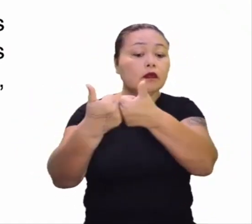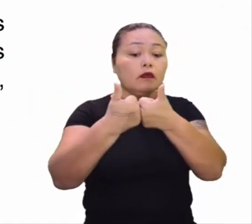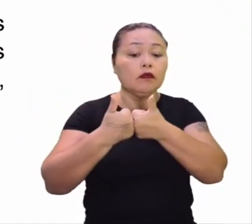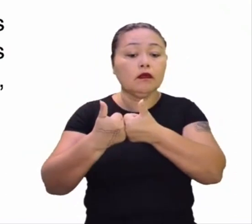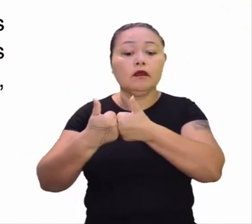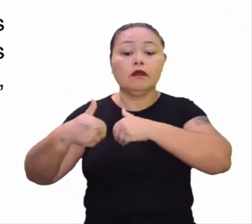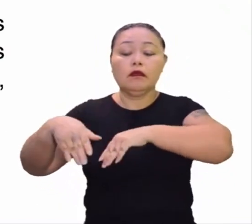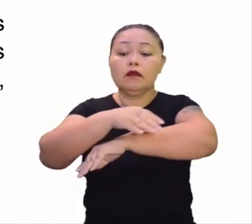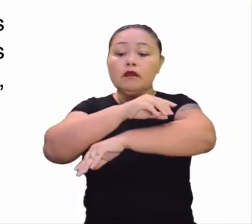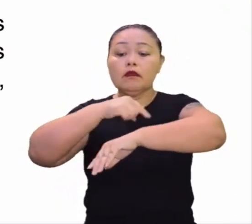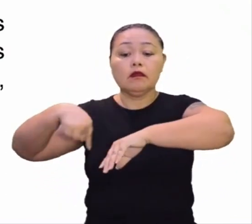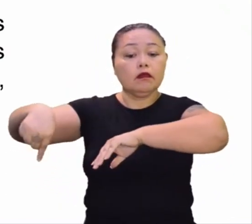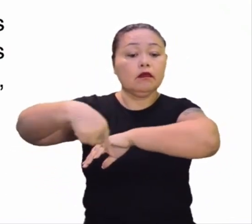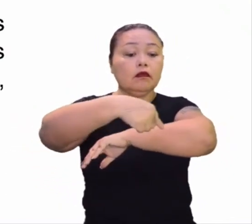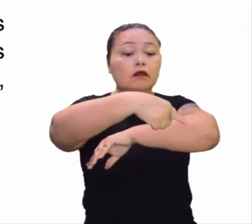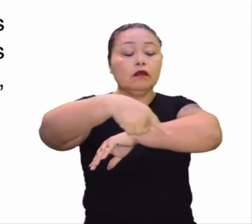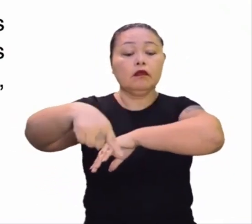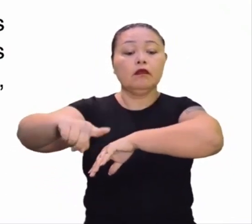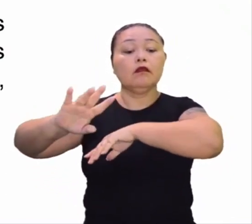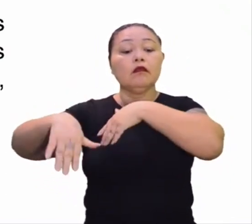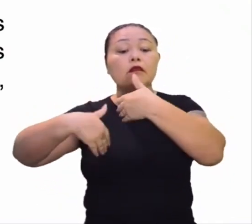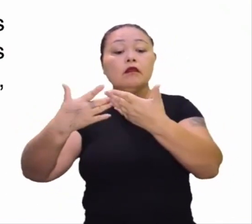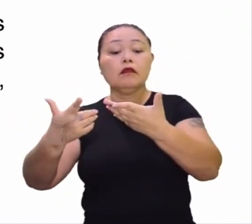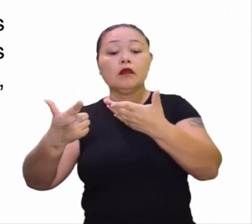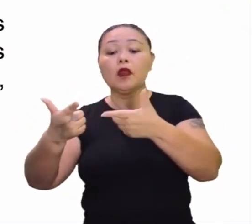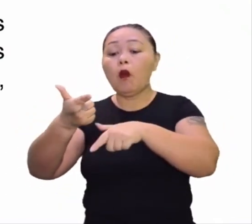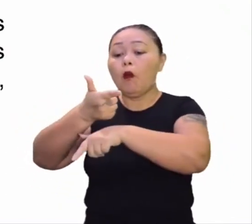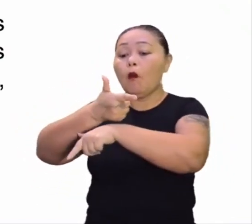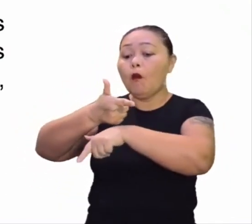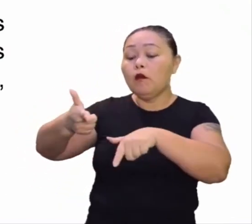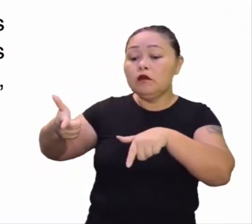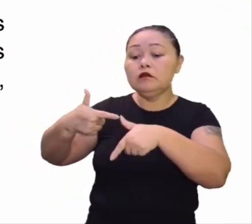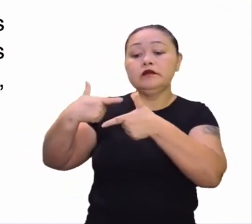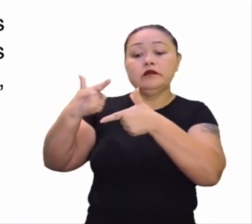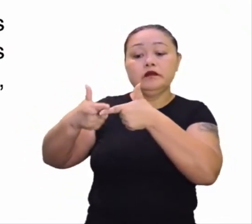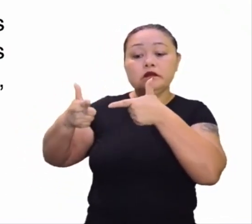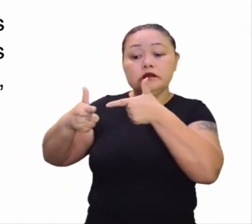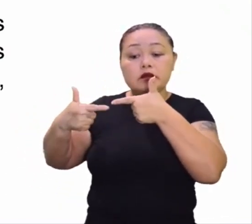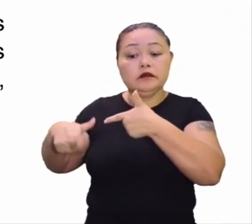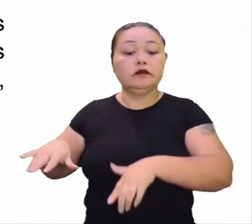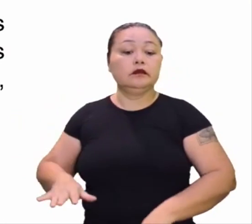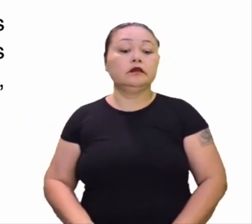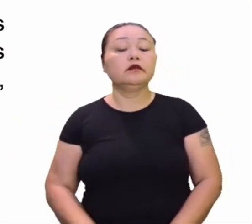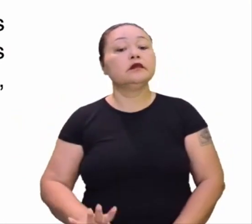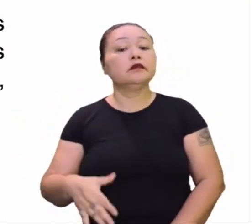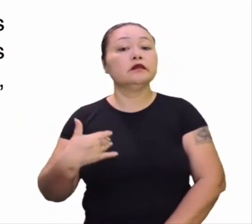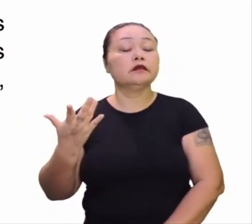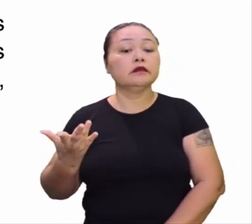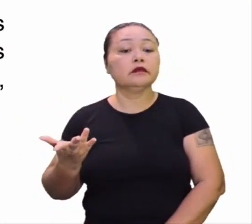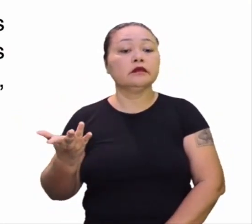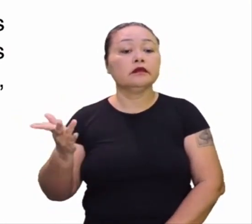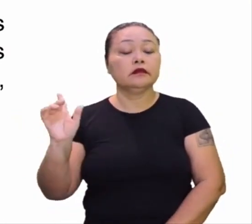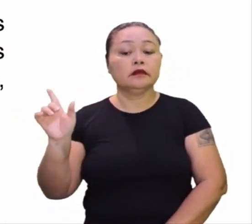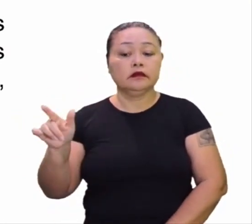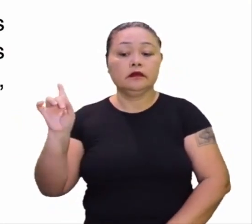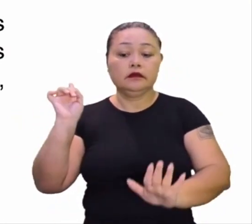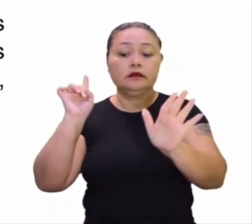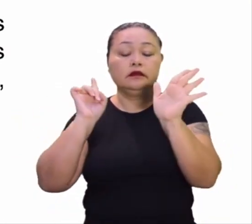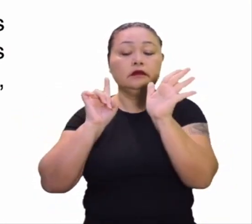proximidades das vias de circulação, provocando assim zona de tensão, Rogério. E aí?